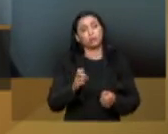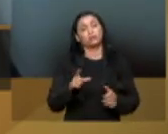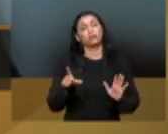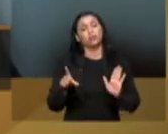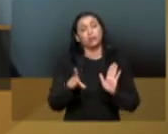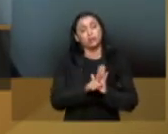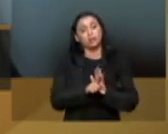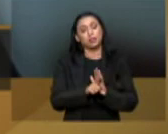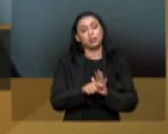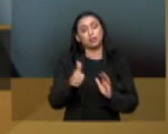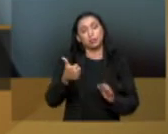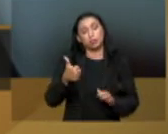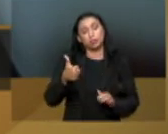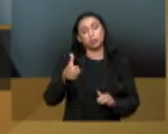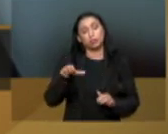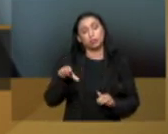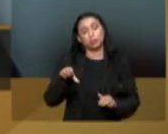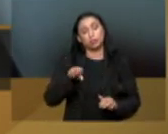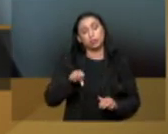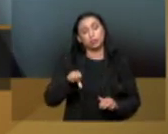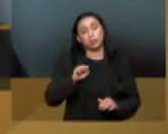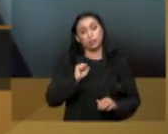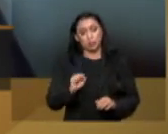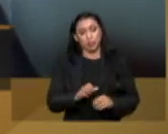9.718, de 98.